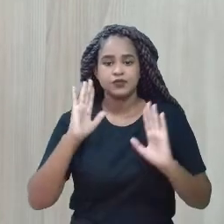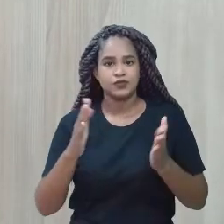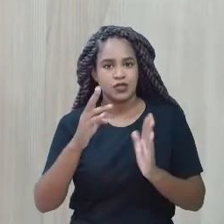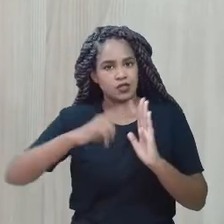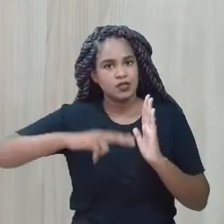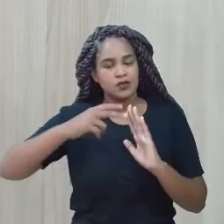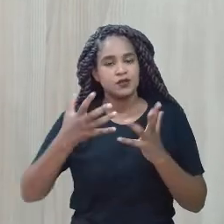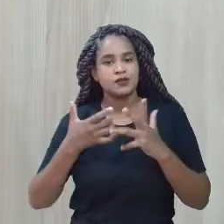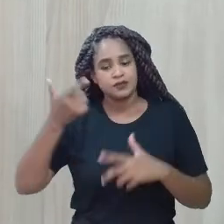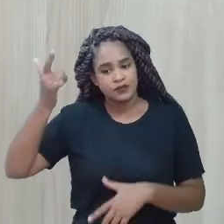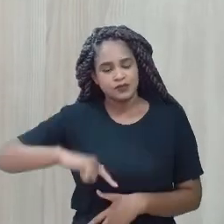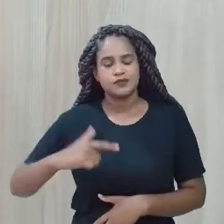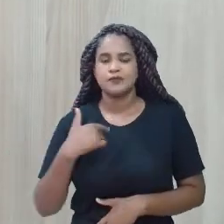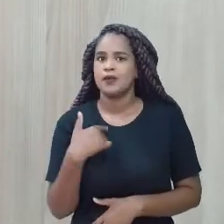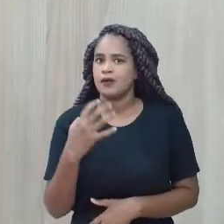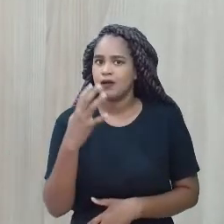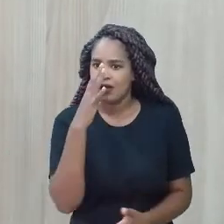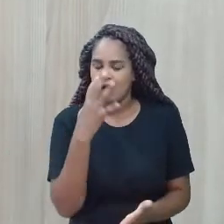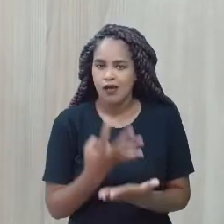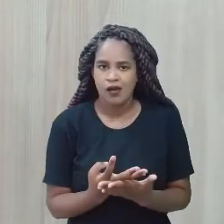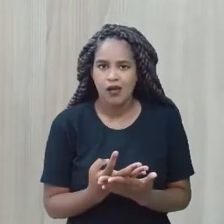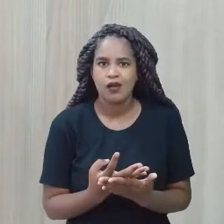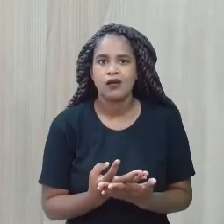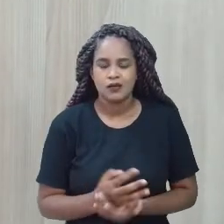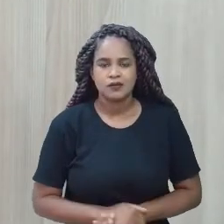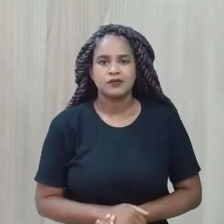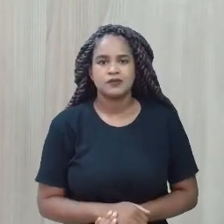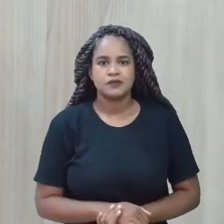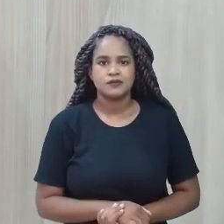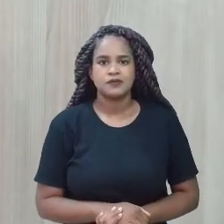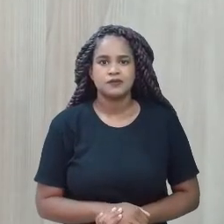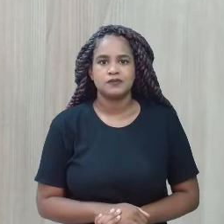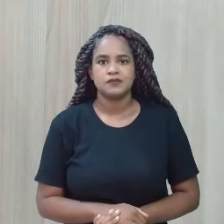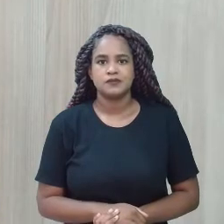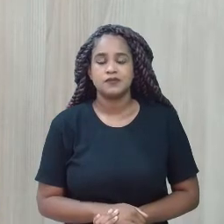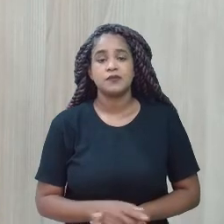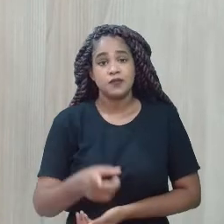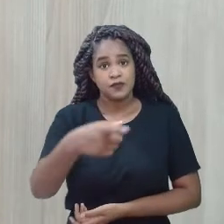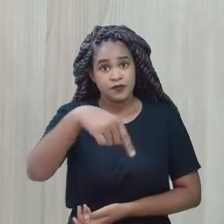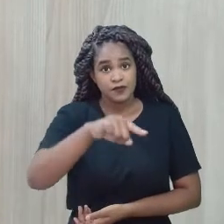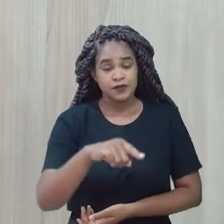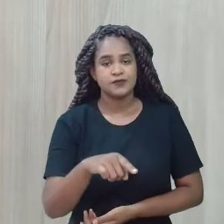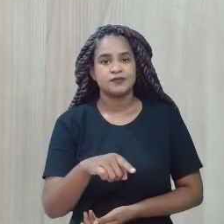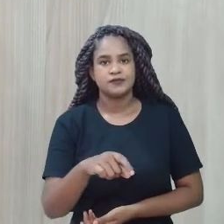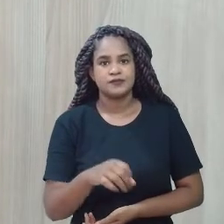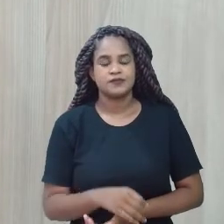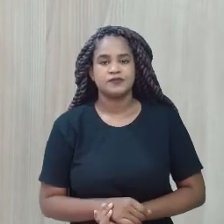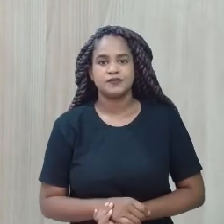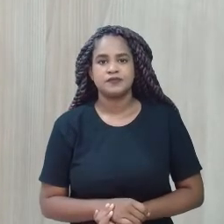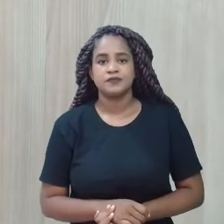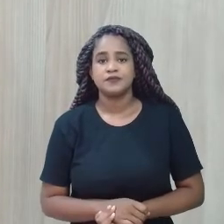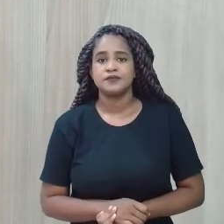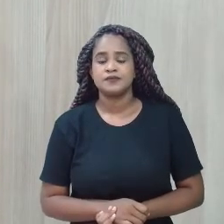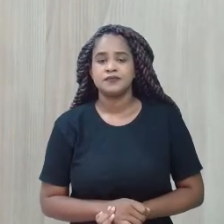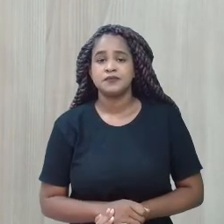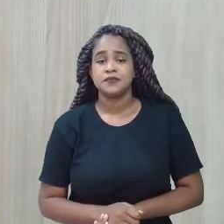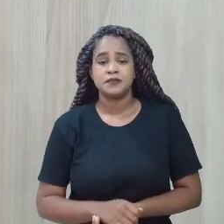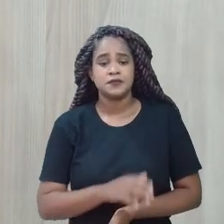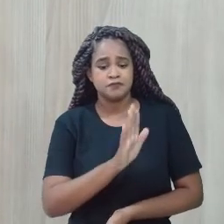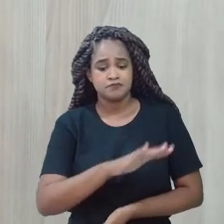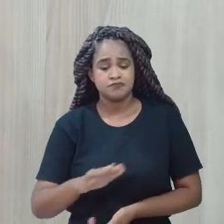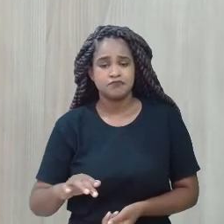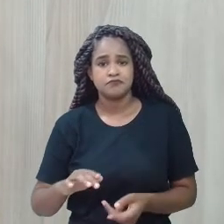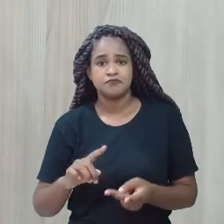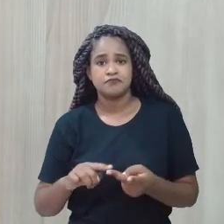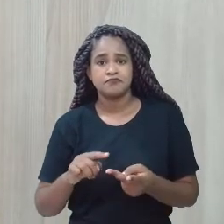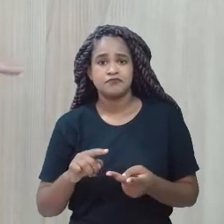estou deleitada com essa troca. Porque vocês, meninos e meninas, são lindíssimas, maravilhosos. A